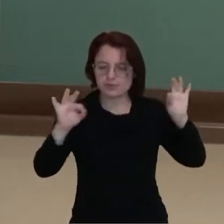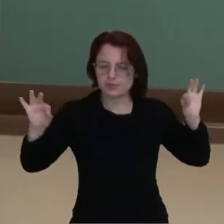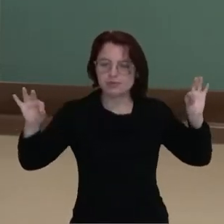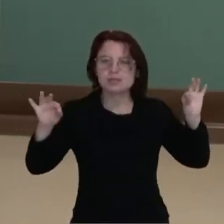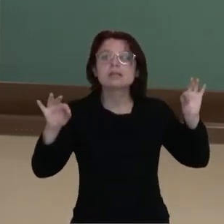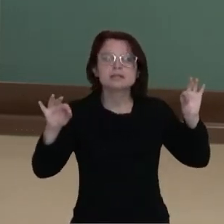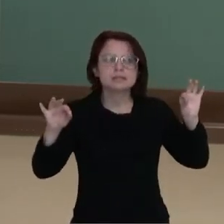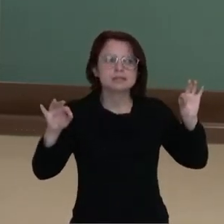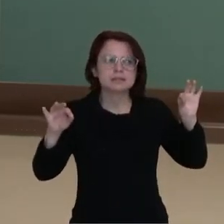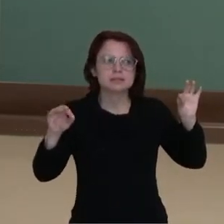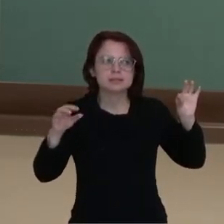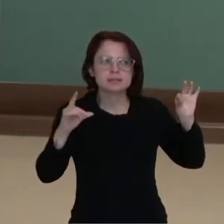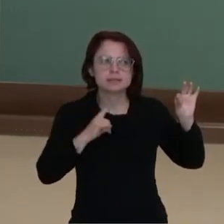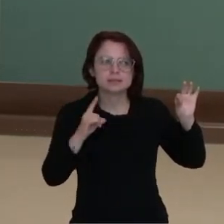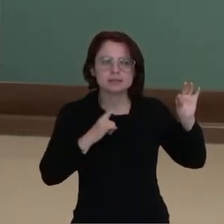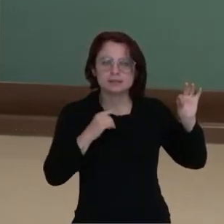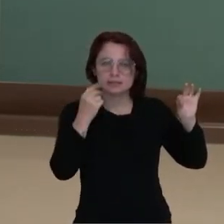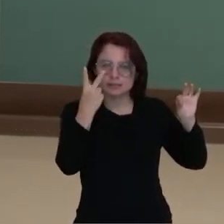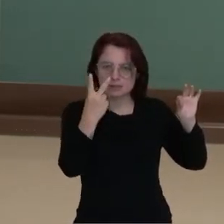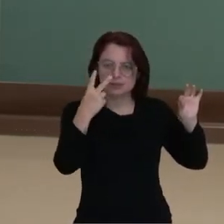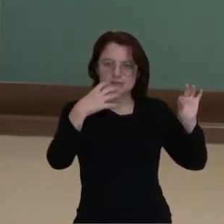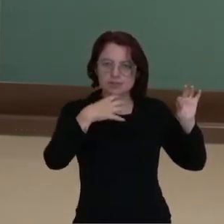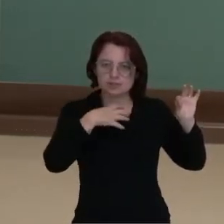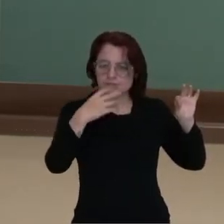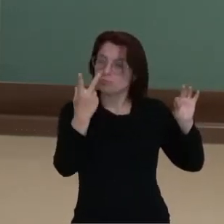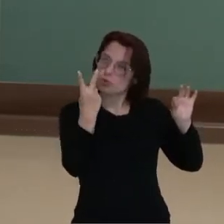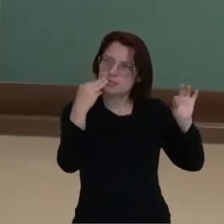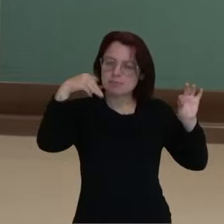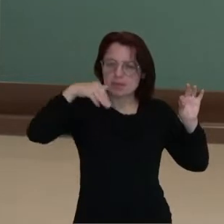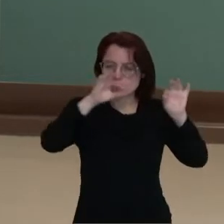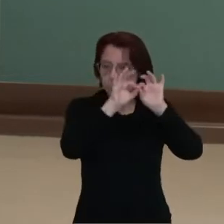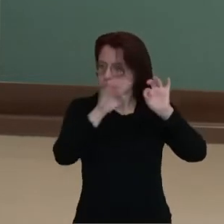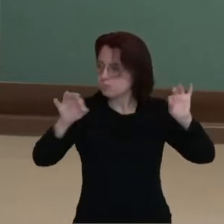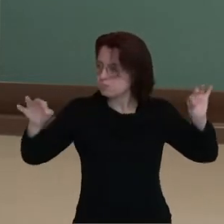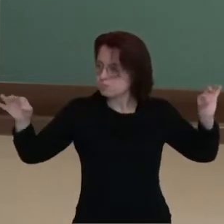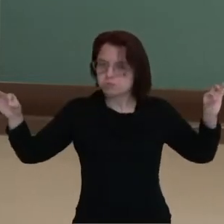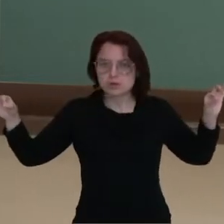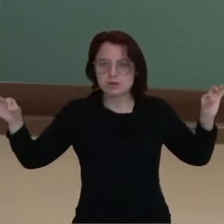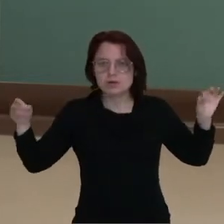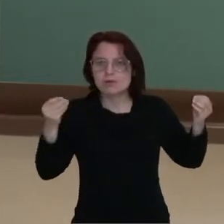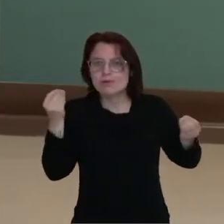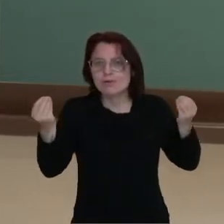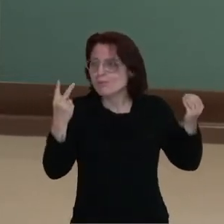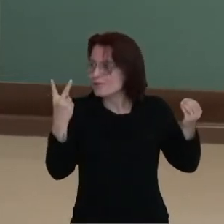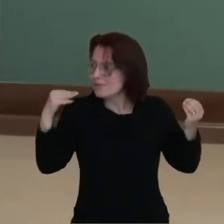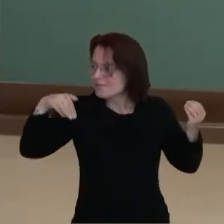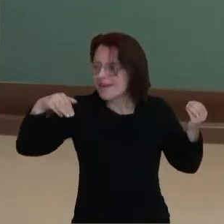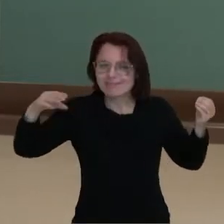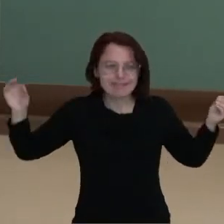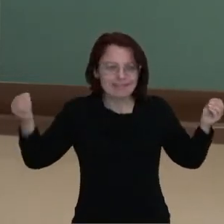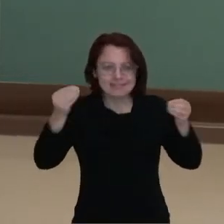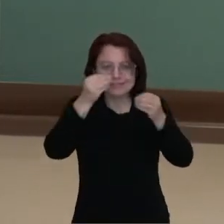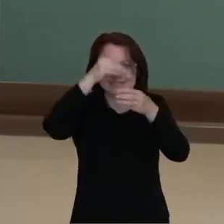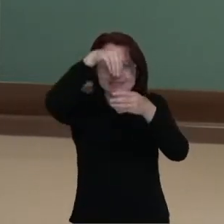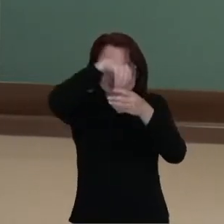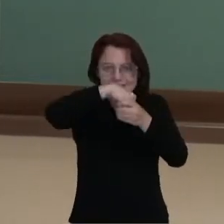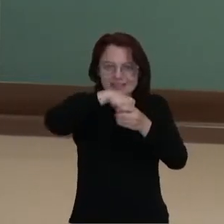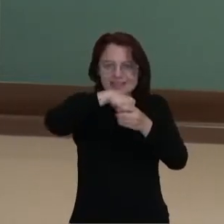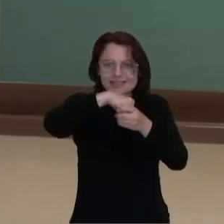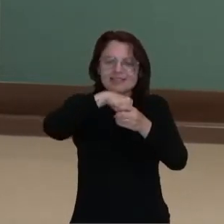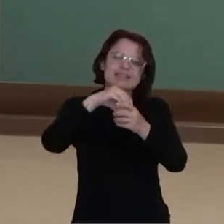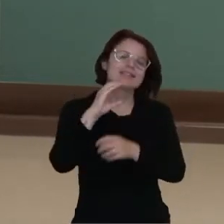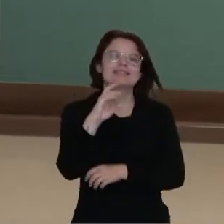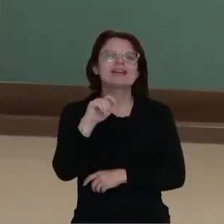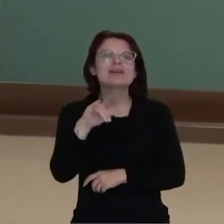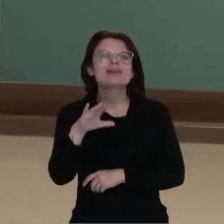você sabia que ele pode ter 2 metros de comprimento? Como que cabe esses 2 metros dentro da nossa